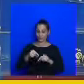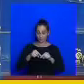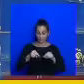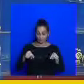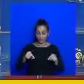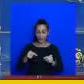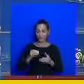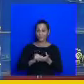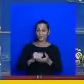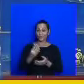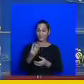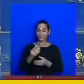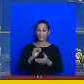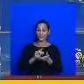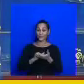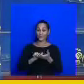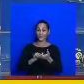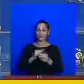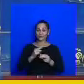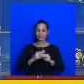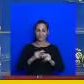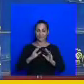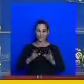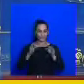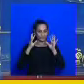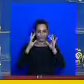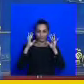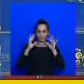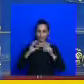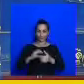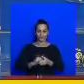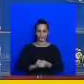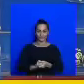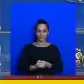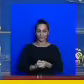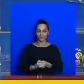faltam quatro. Loterias Caixa, já pensou?